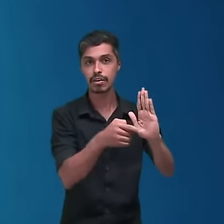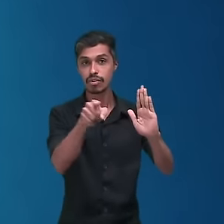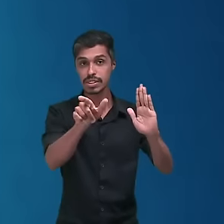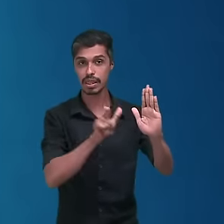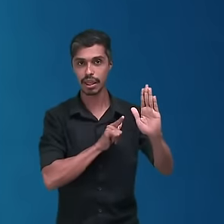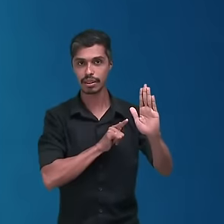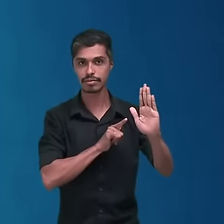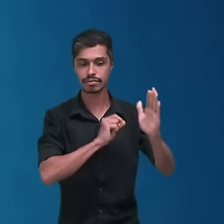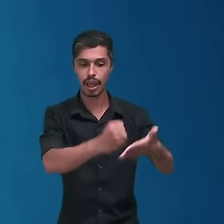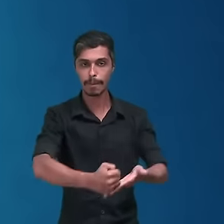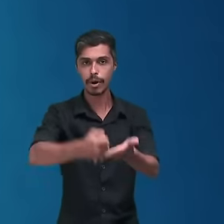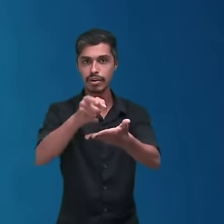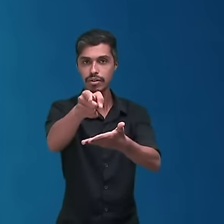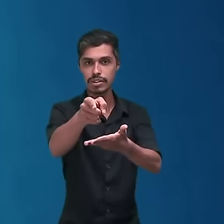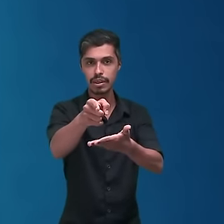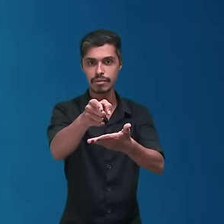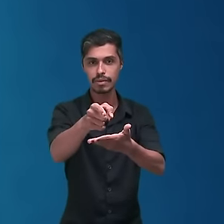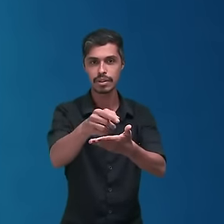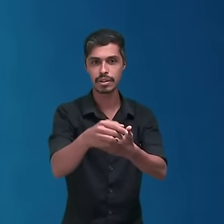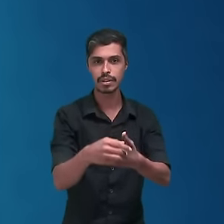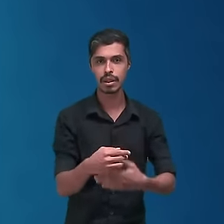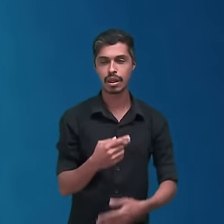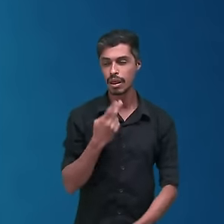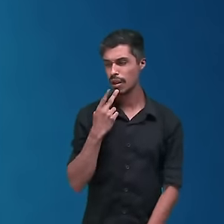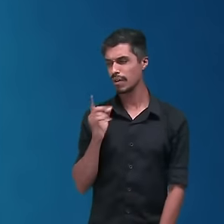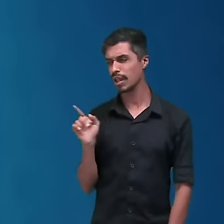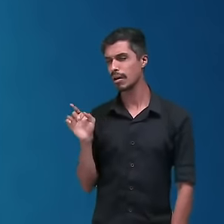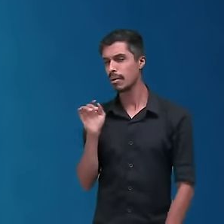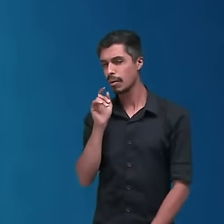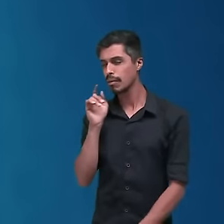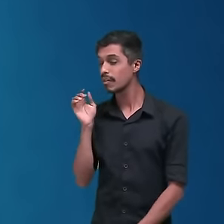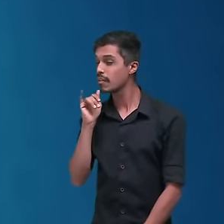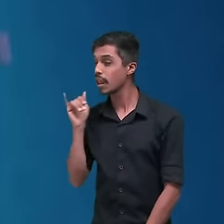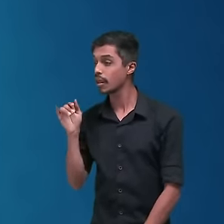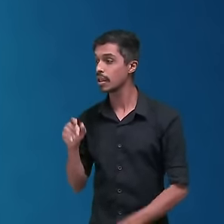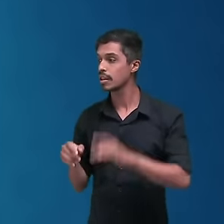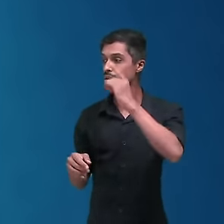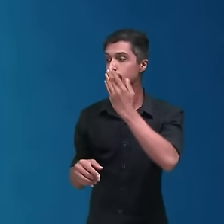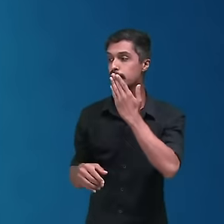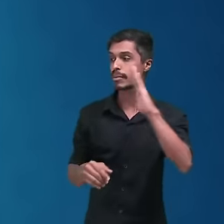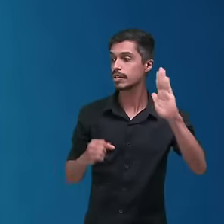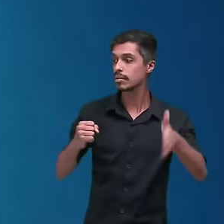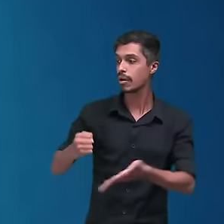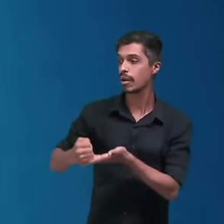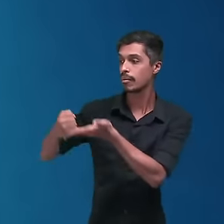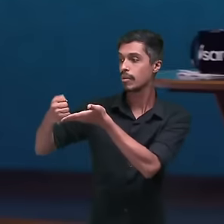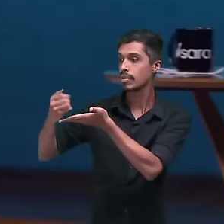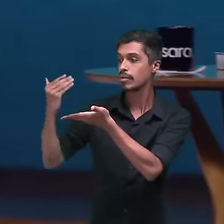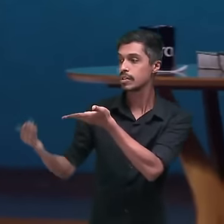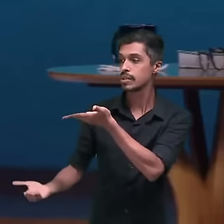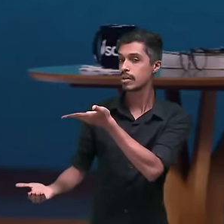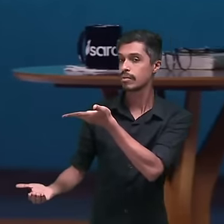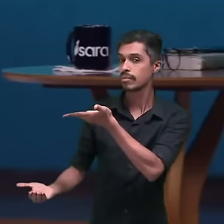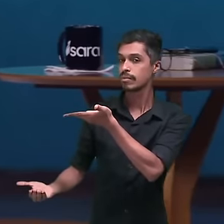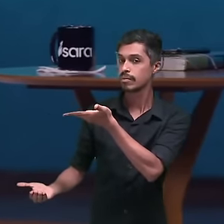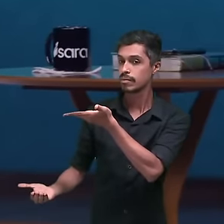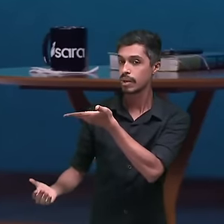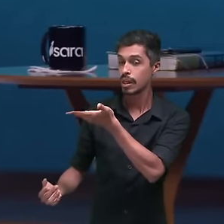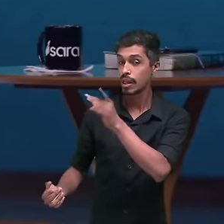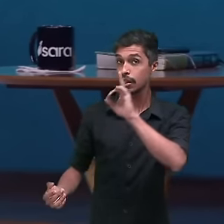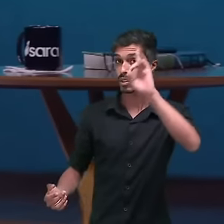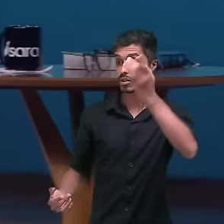Se não se incomoda, fala baixinho para quem está de tu lado. Você tem uma palavra. Você tem